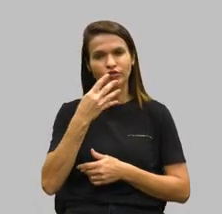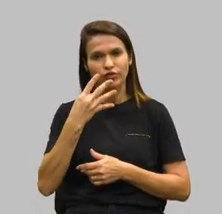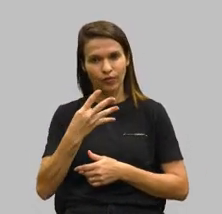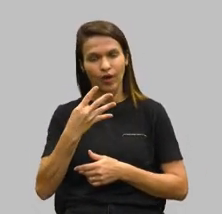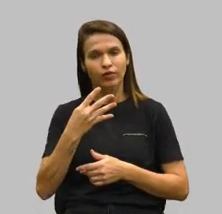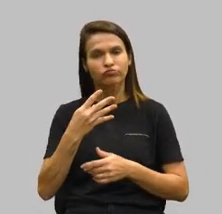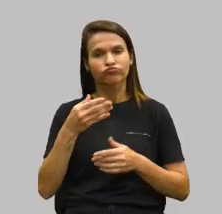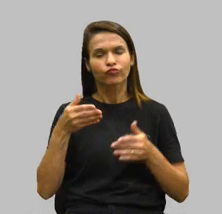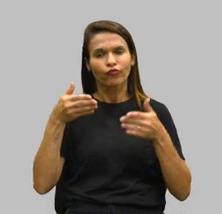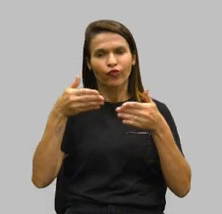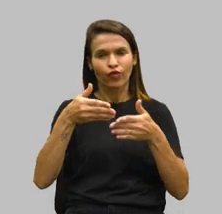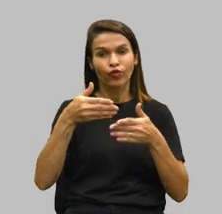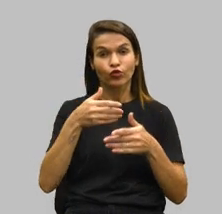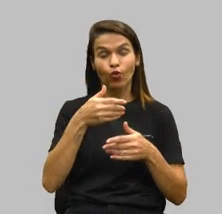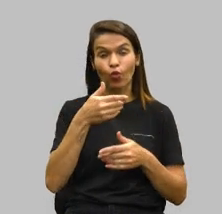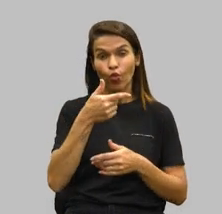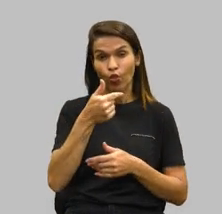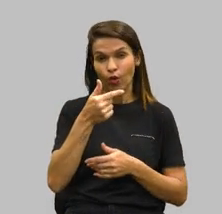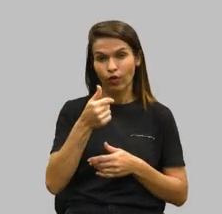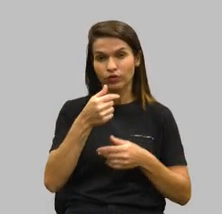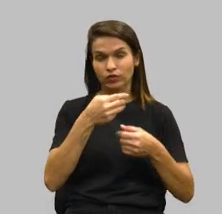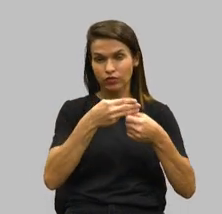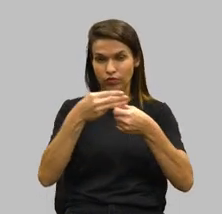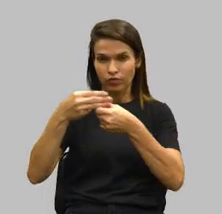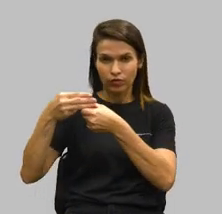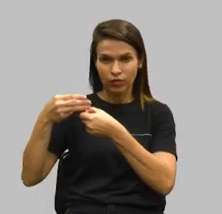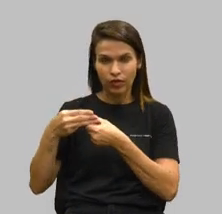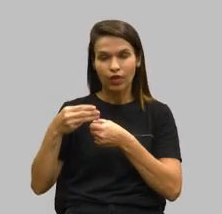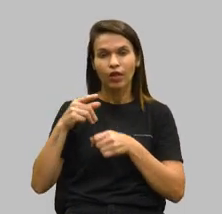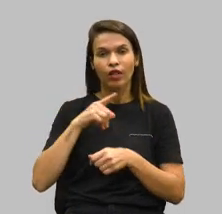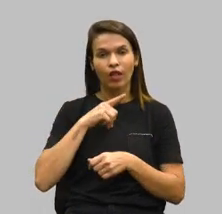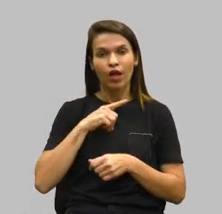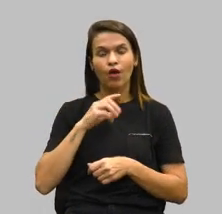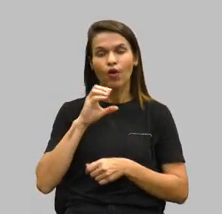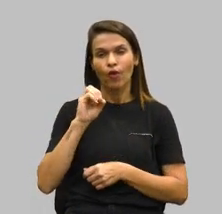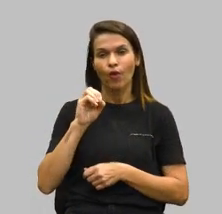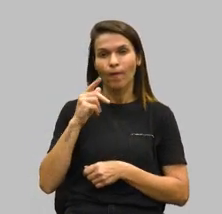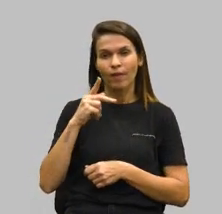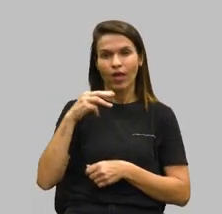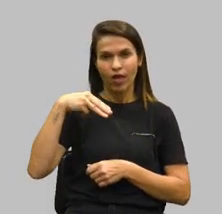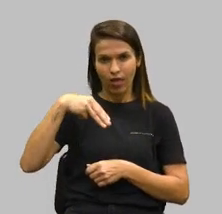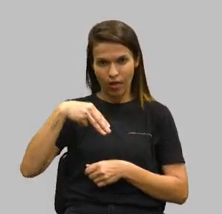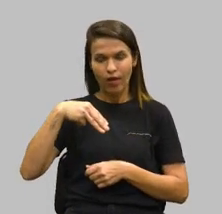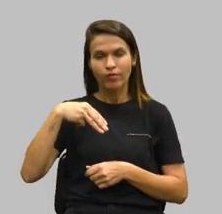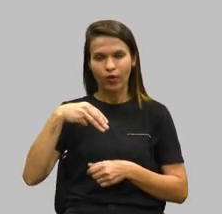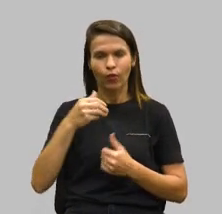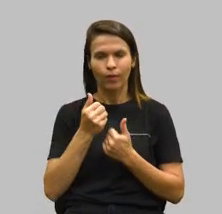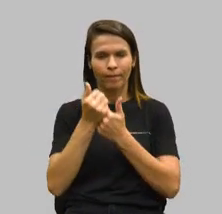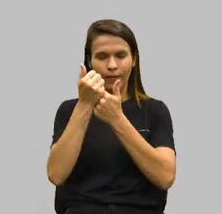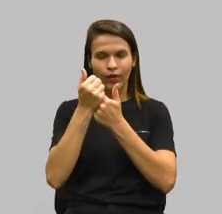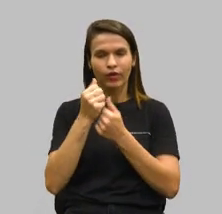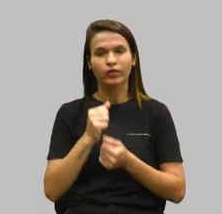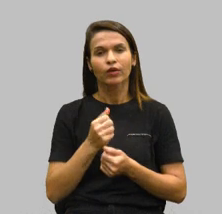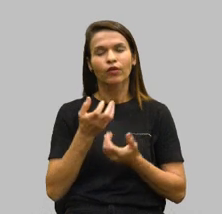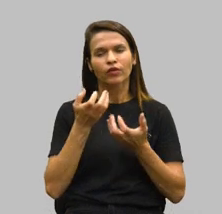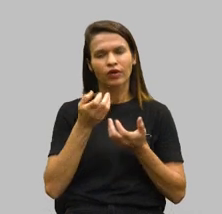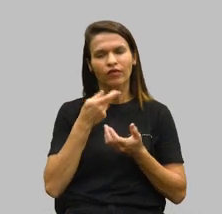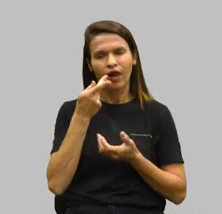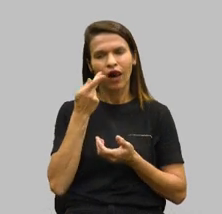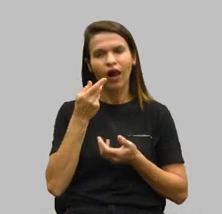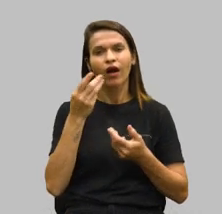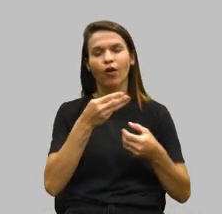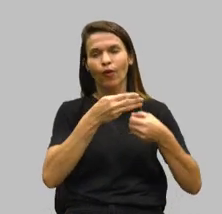contemplando 12 municípios que contam com as opms E aí eu que gostaria de citar alguns desses municípios como